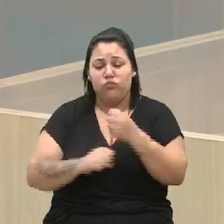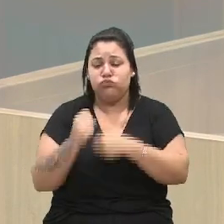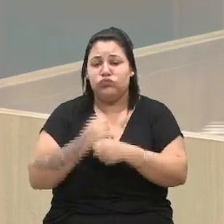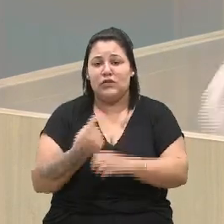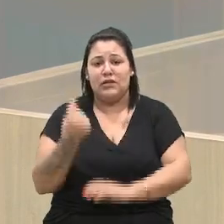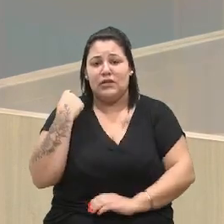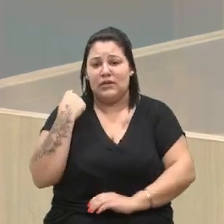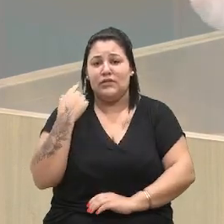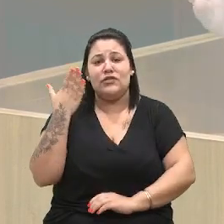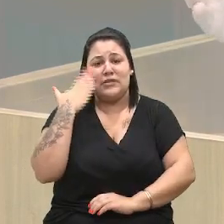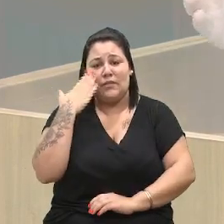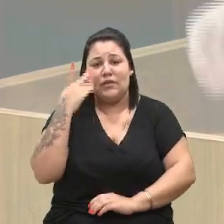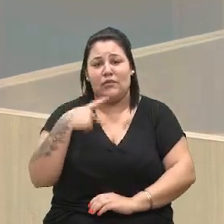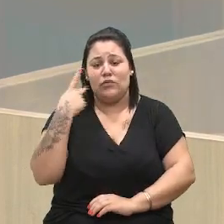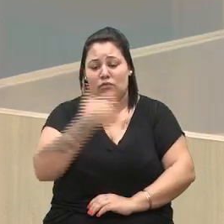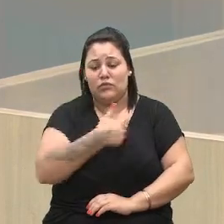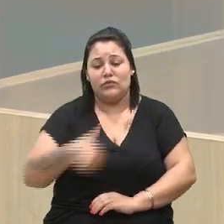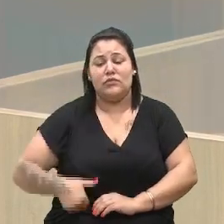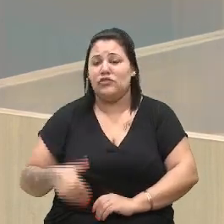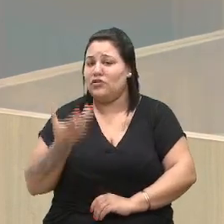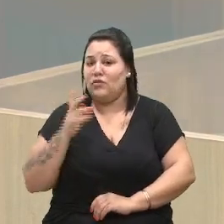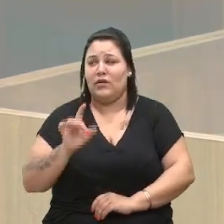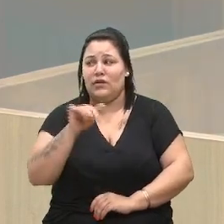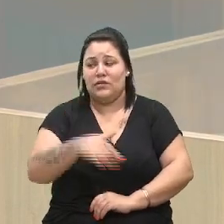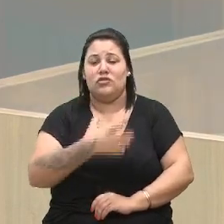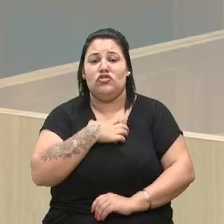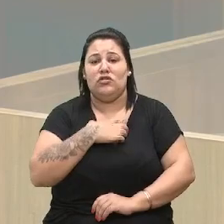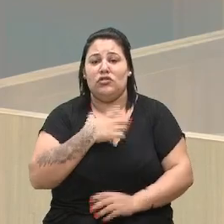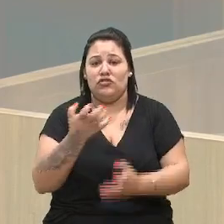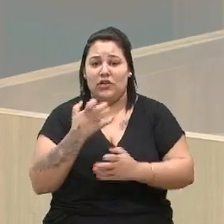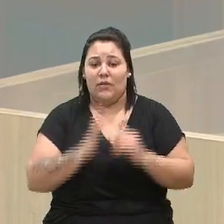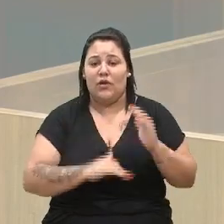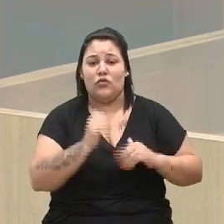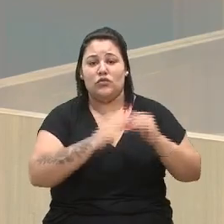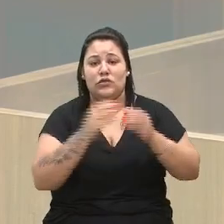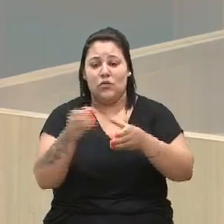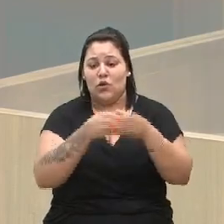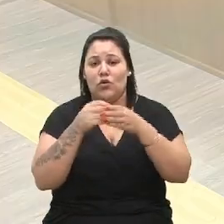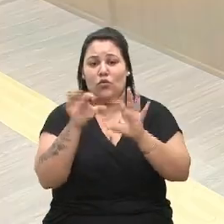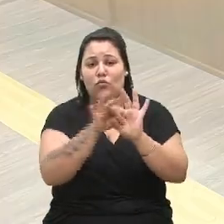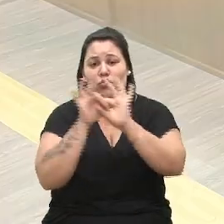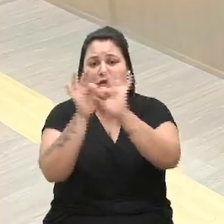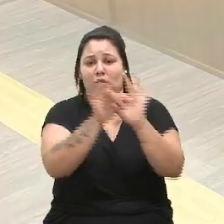ela era levada, e nós não queremos isso. Nós queremos construção em conjunto. Obrigado, senhora presidente.